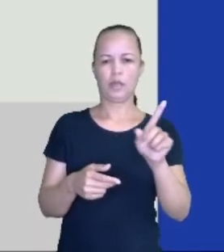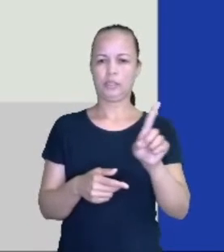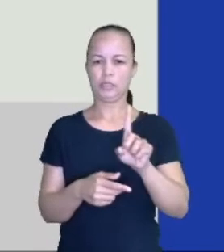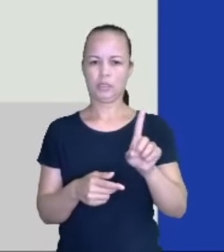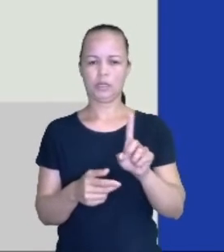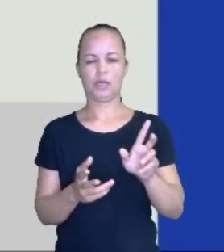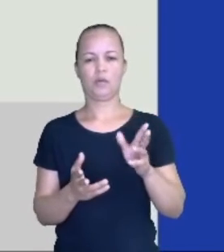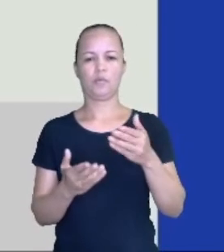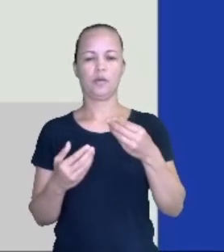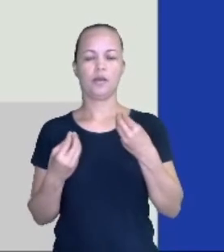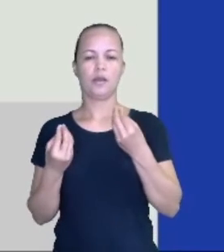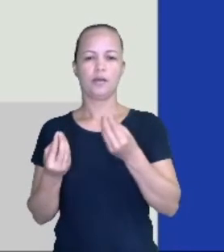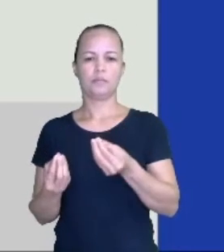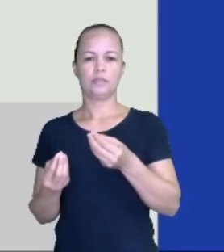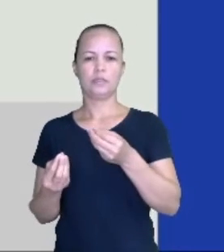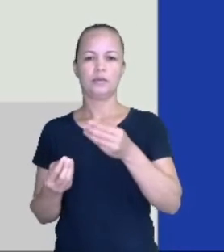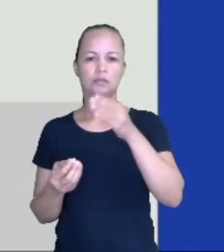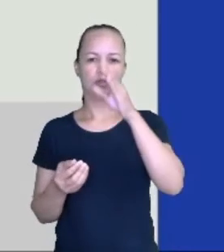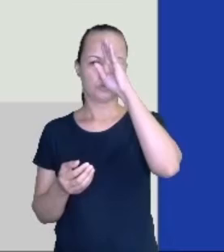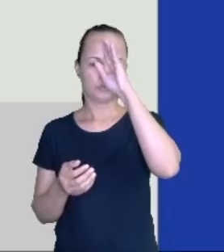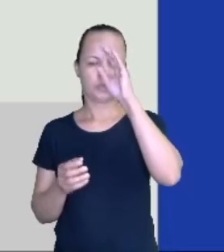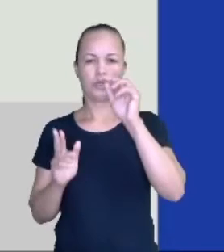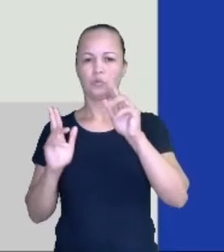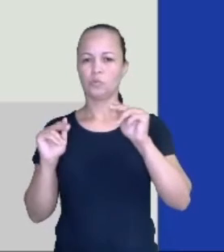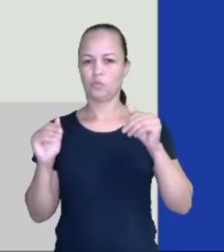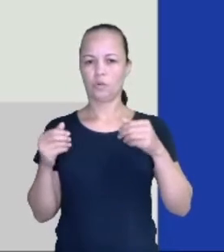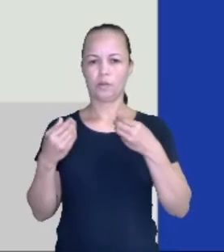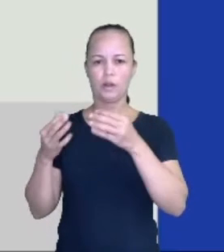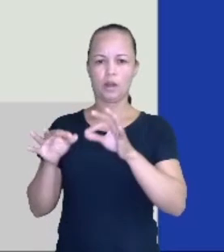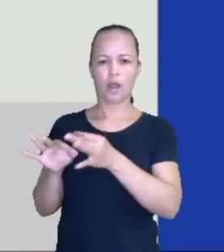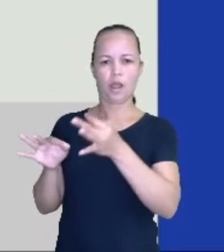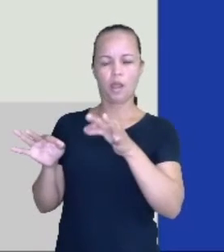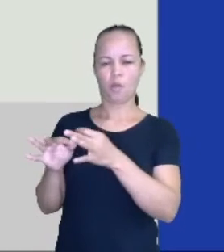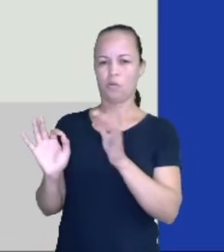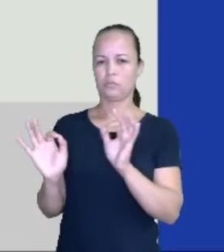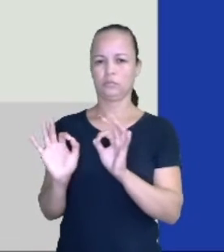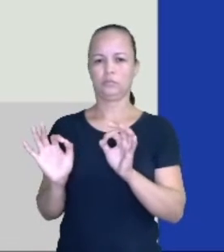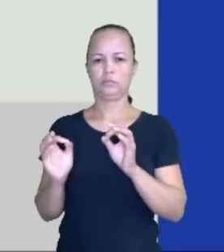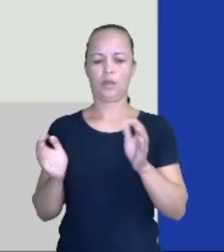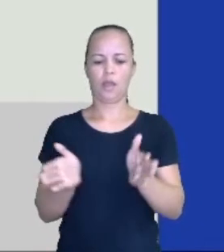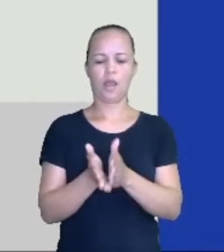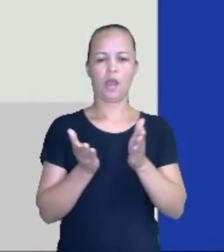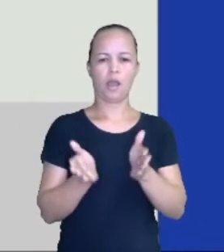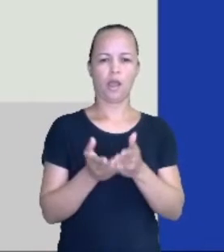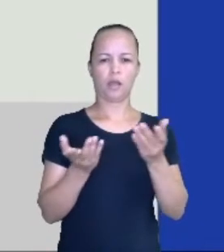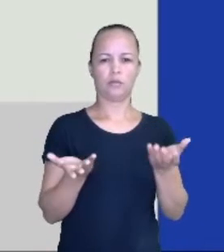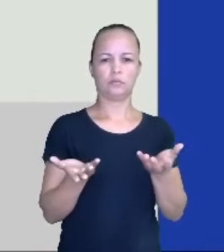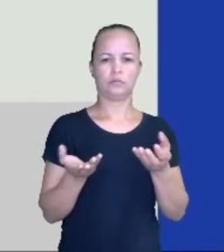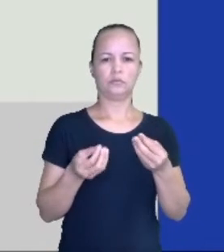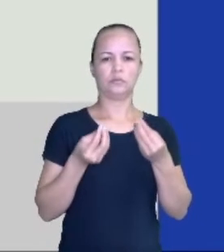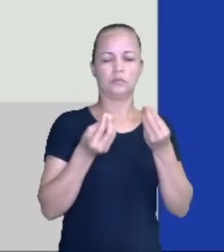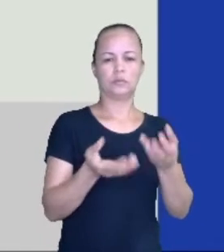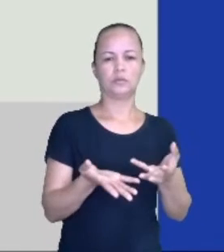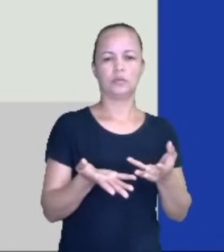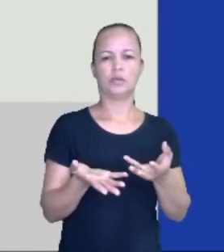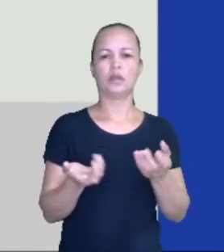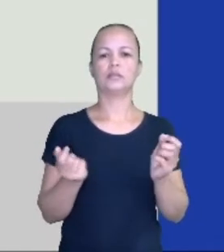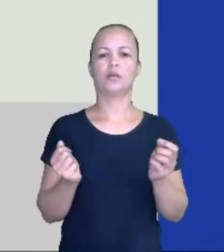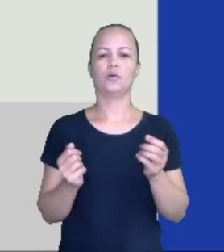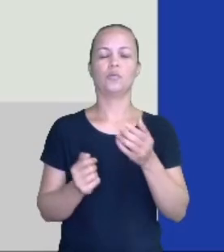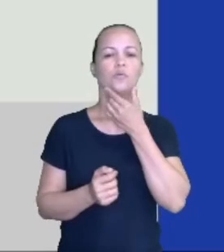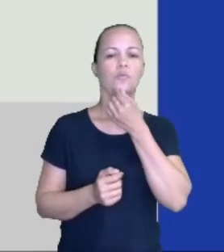sobrinho, jamais será paga a conta do alfaiate, nada dou aos pobres. Um homem morreu e deixou o